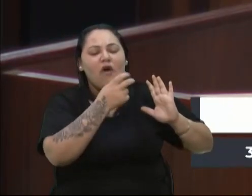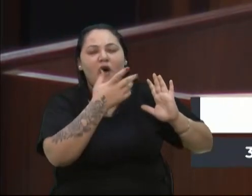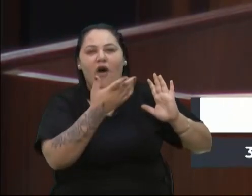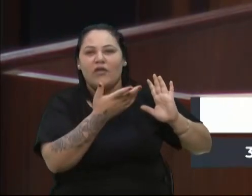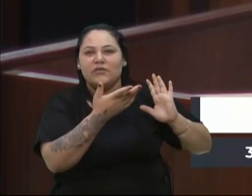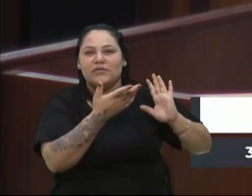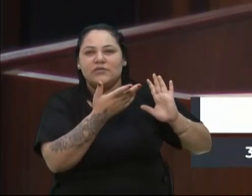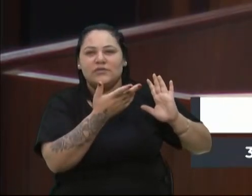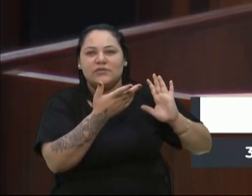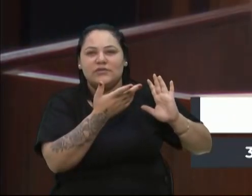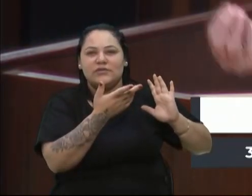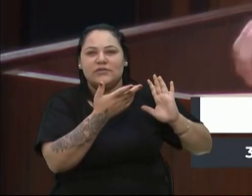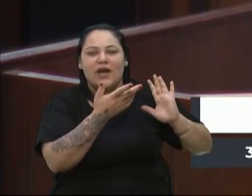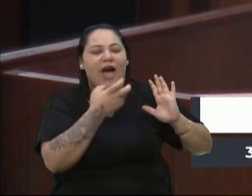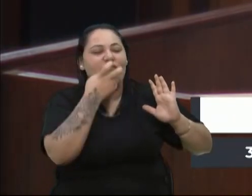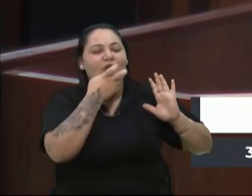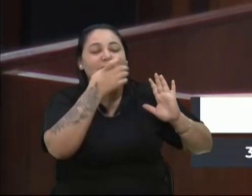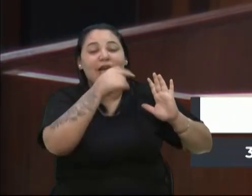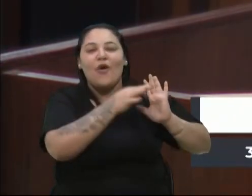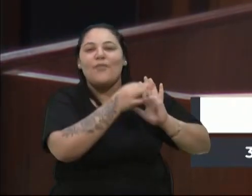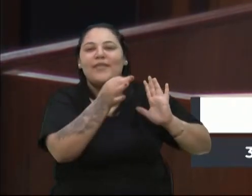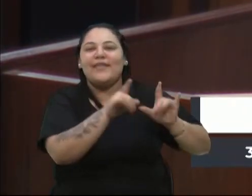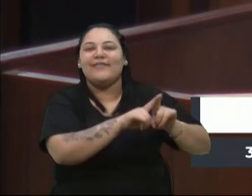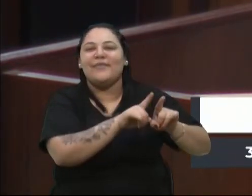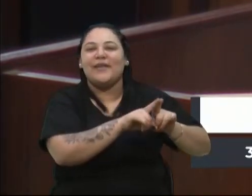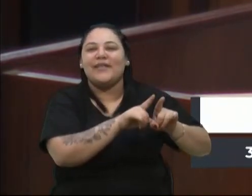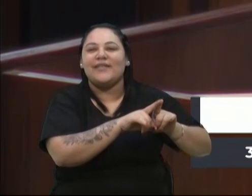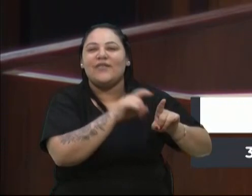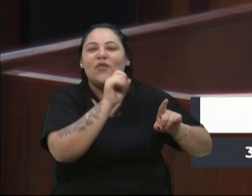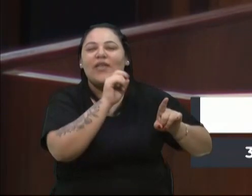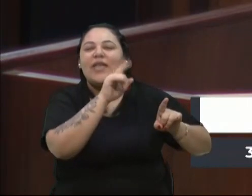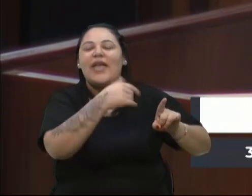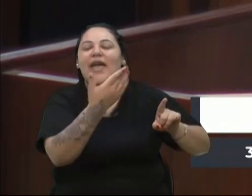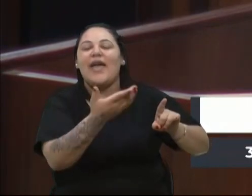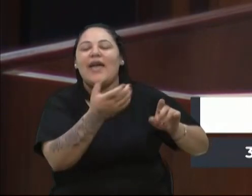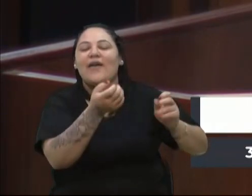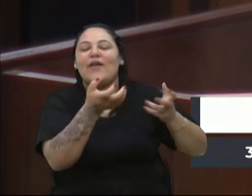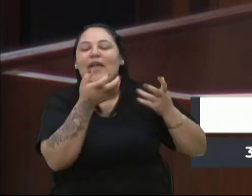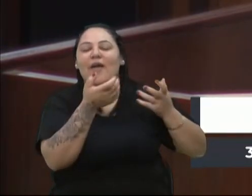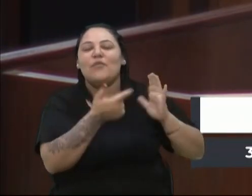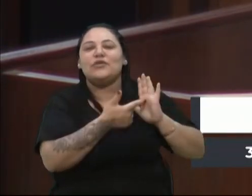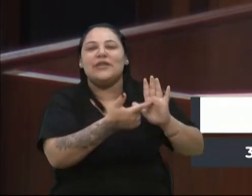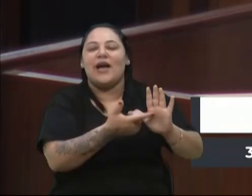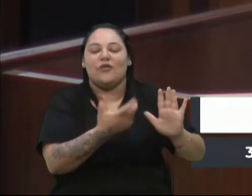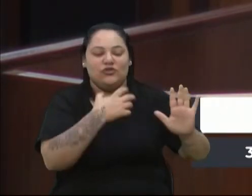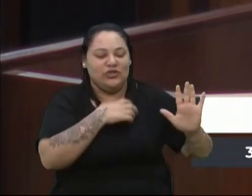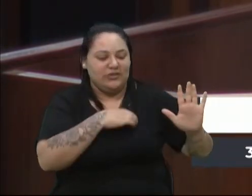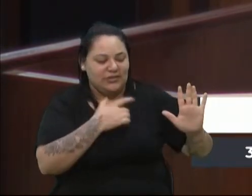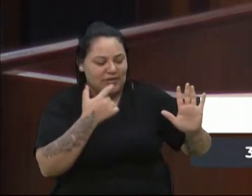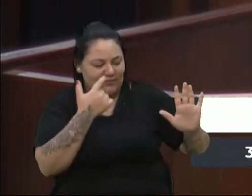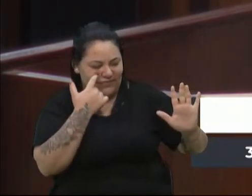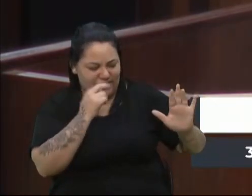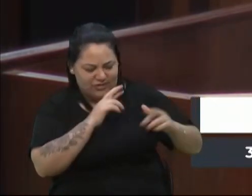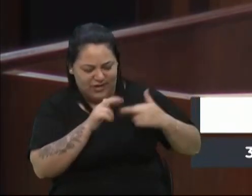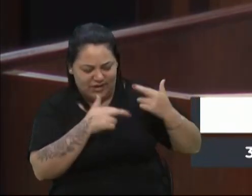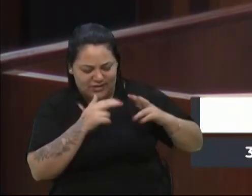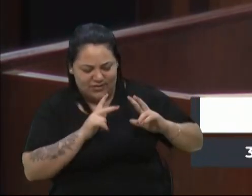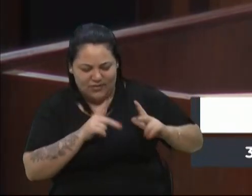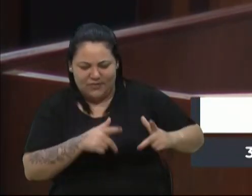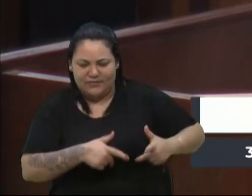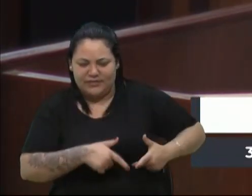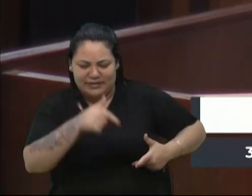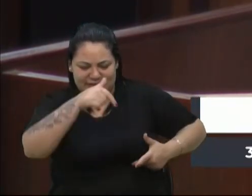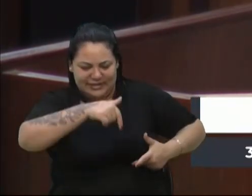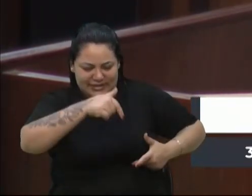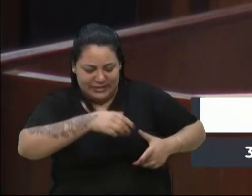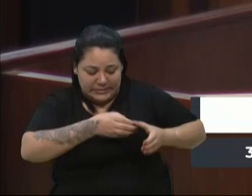de vista. Que pontos de vista a gente quer trazer? Com a maneira como a gente enxerga as relações humanas, nesse microcosmo social,